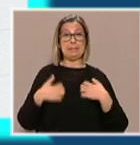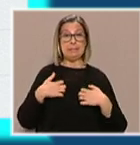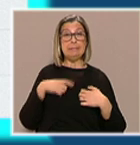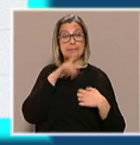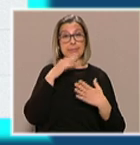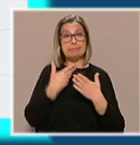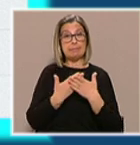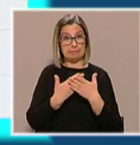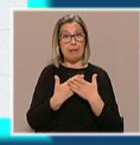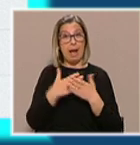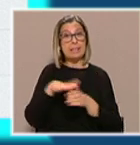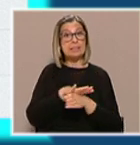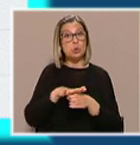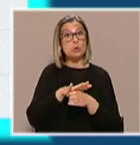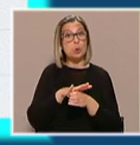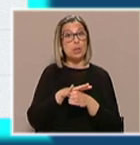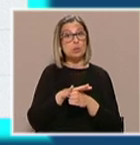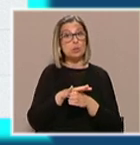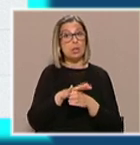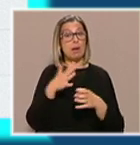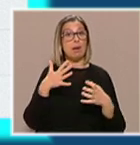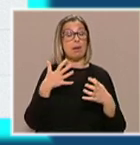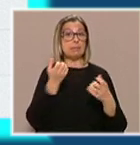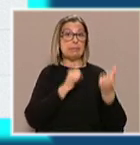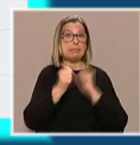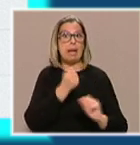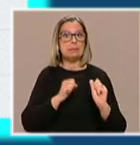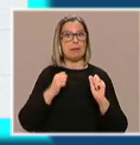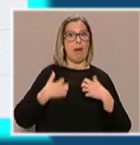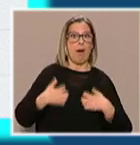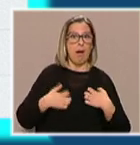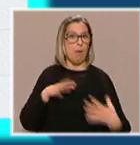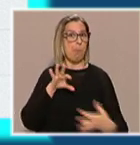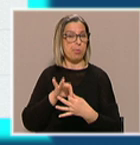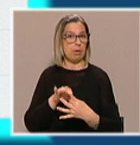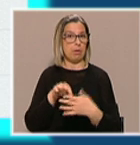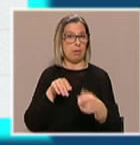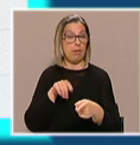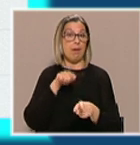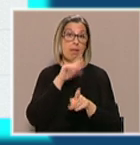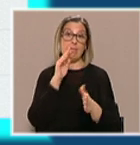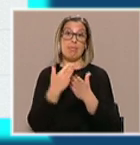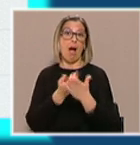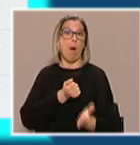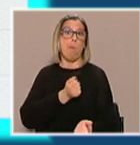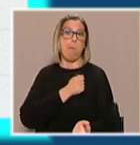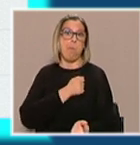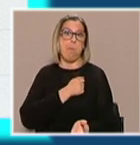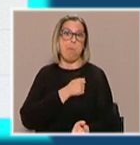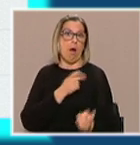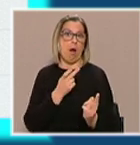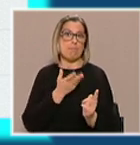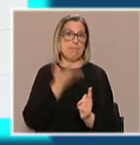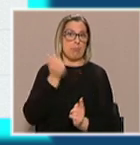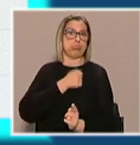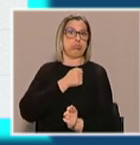é responsável, atua em situações de stress, de agitação. E quais eram esses? Aumento do nosso batimento cardíaco, da